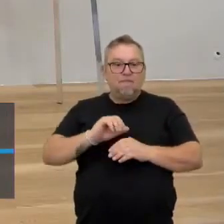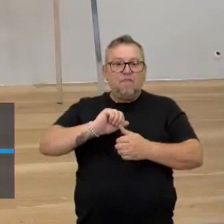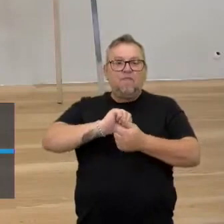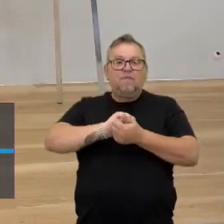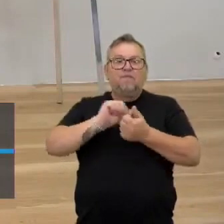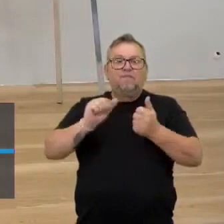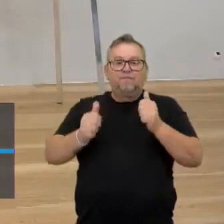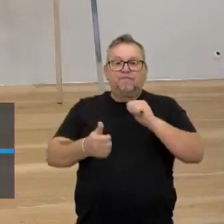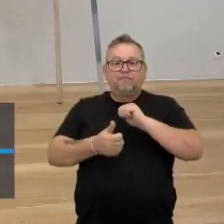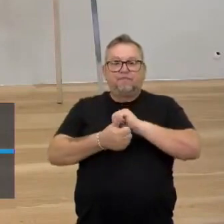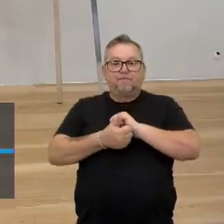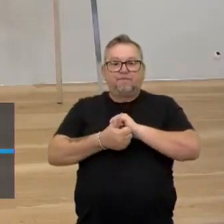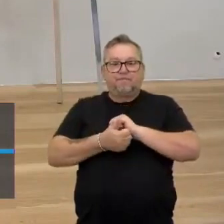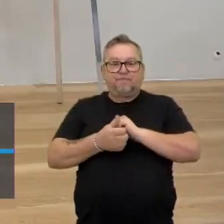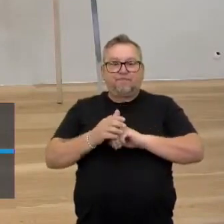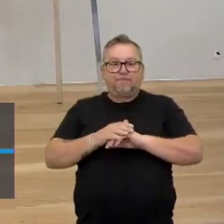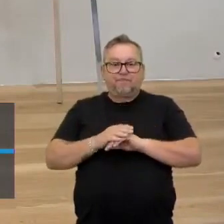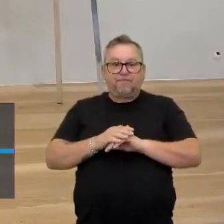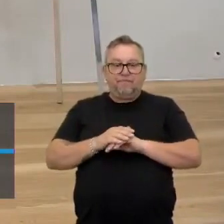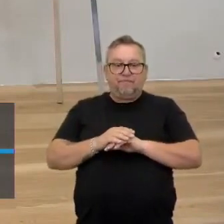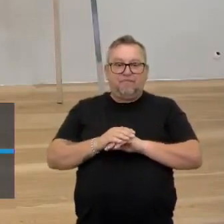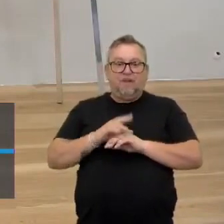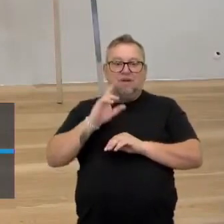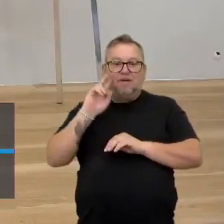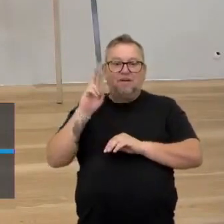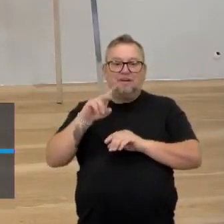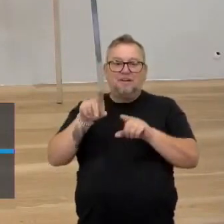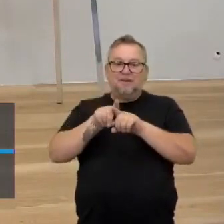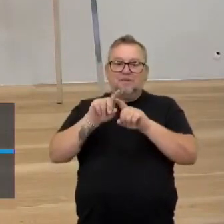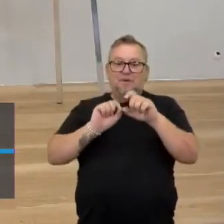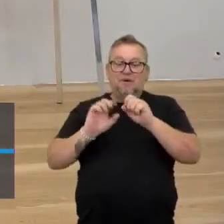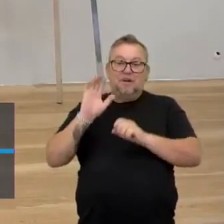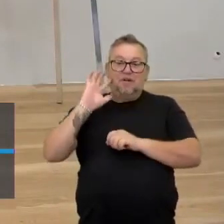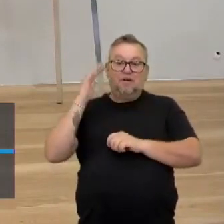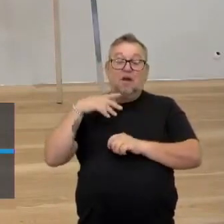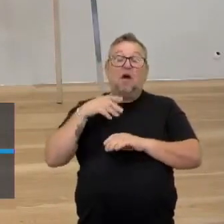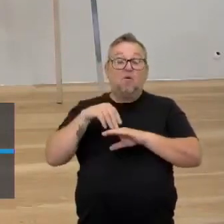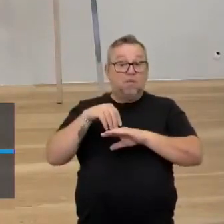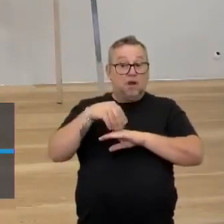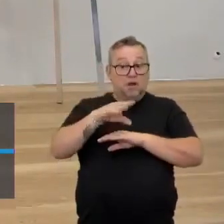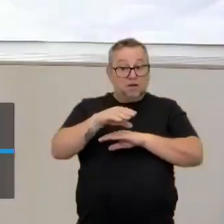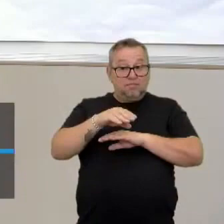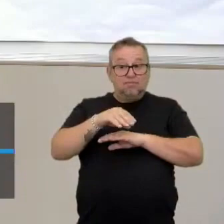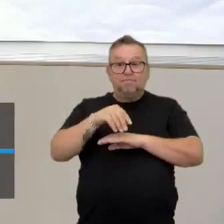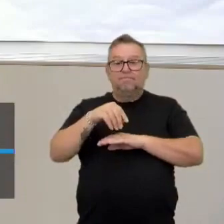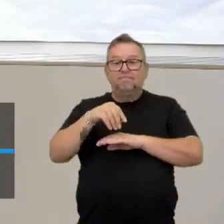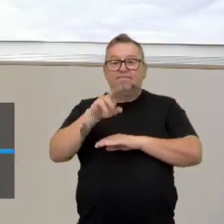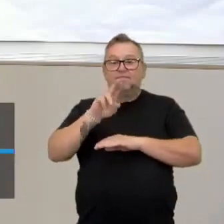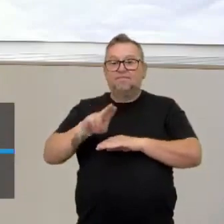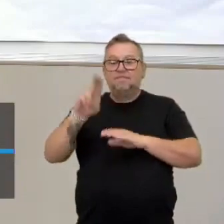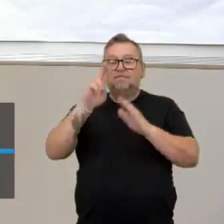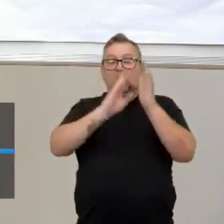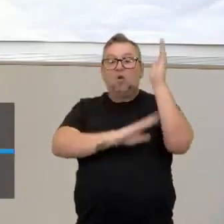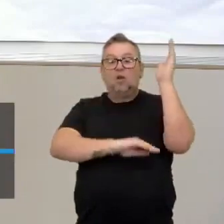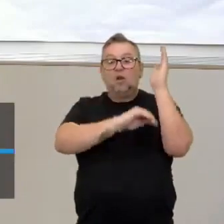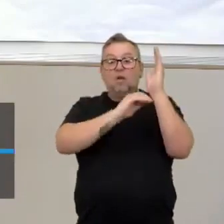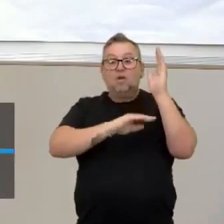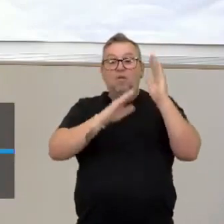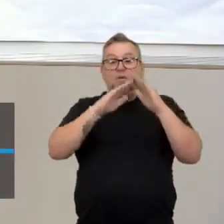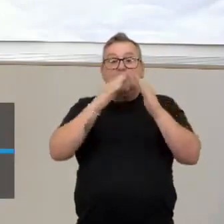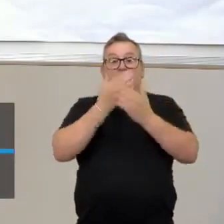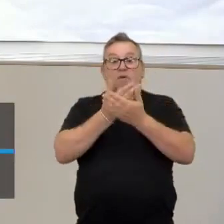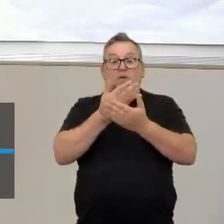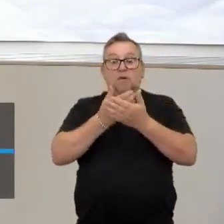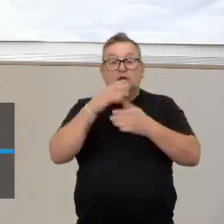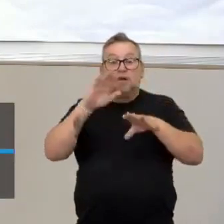Adaptações, né? Adaptações. Suportes não convencionais. Aí, e aí fica uma dica aí para quem quer usar o lambe-lambe na escola e